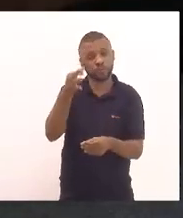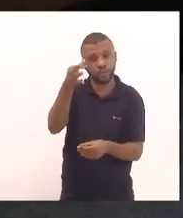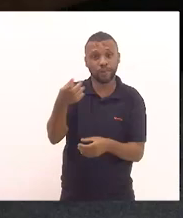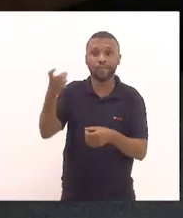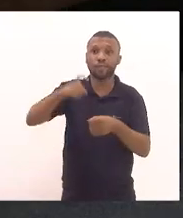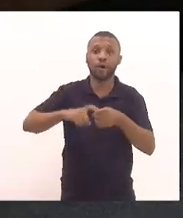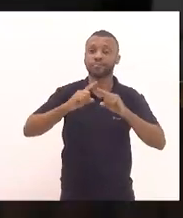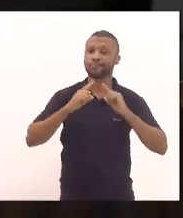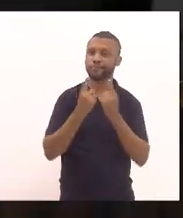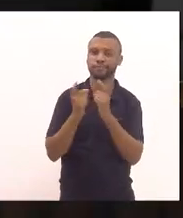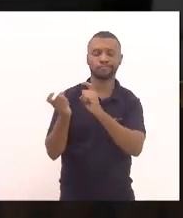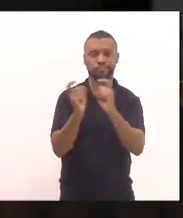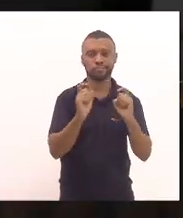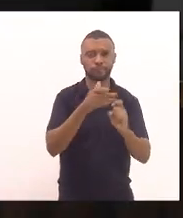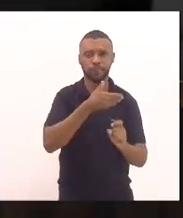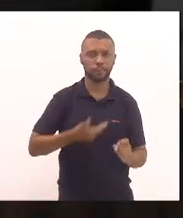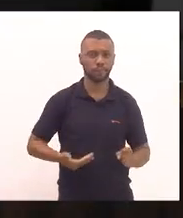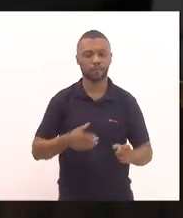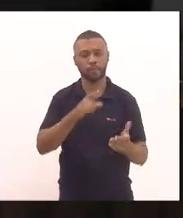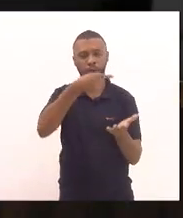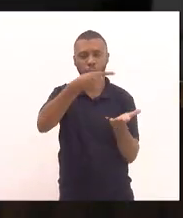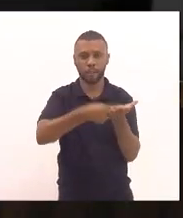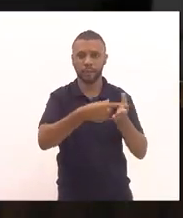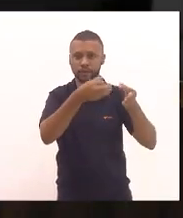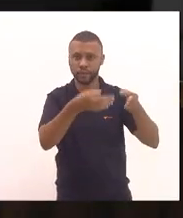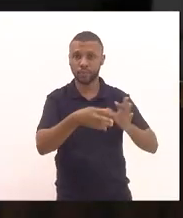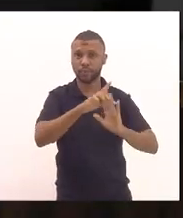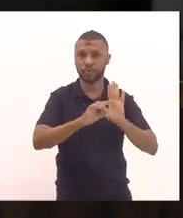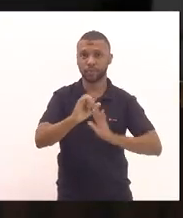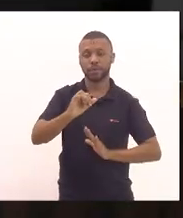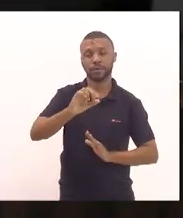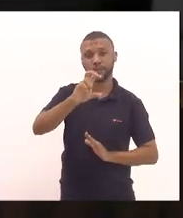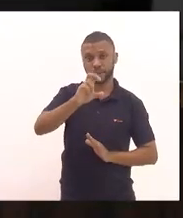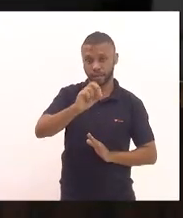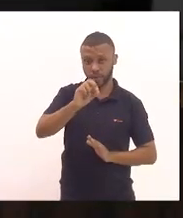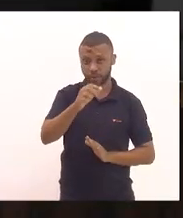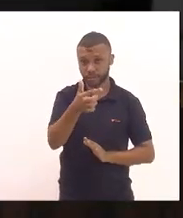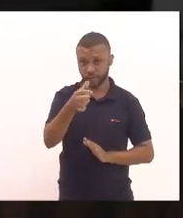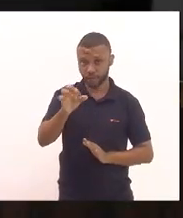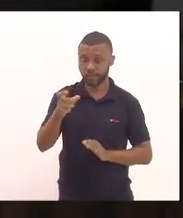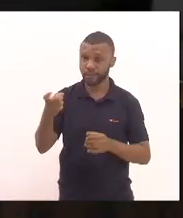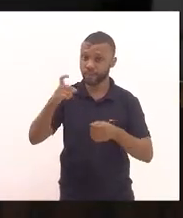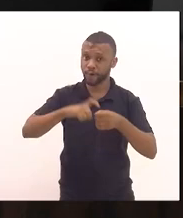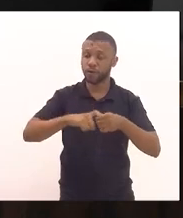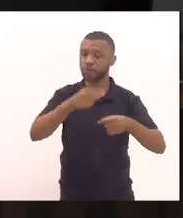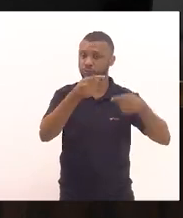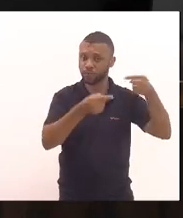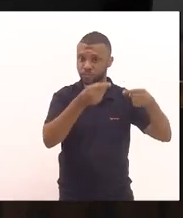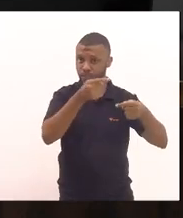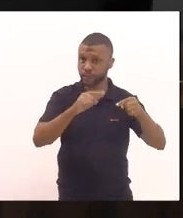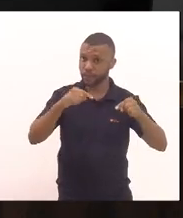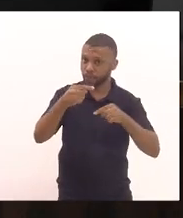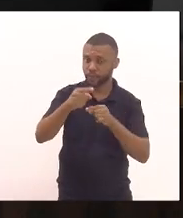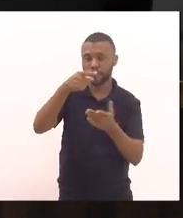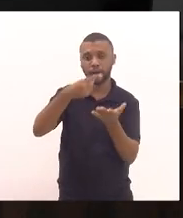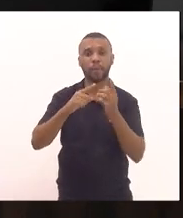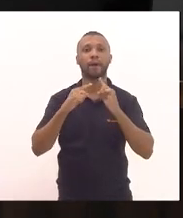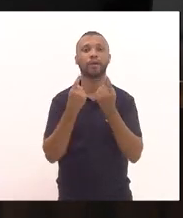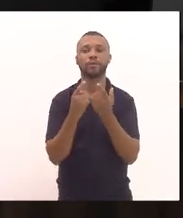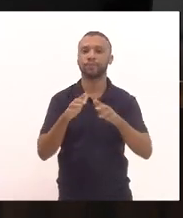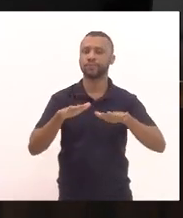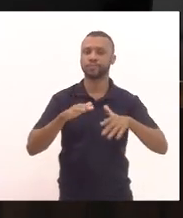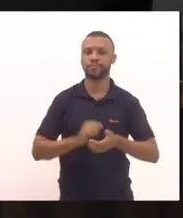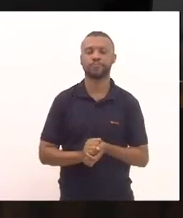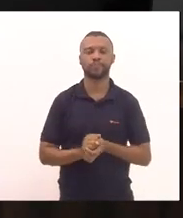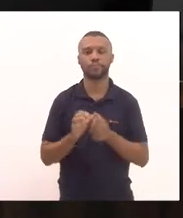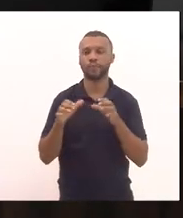uma audiência pública. Ok. Combinado. Projeto de lei 5029, só retornar à pauta após uma audiência. Pela Comissão de Defesa do